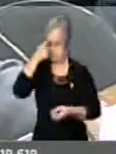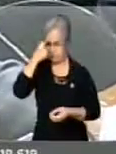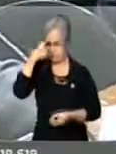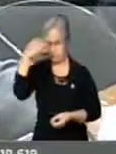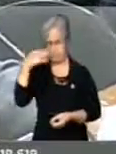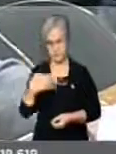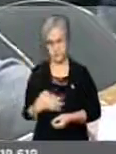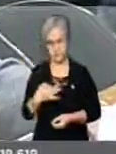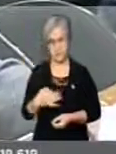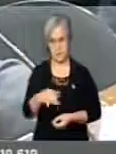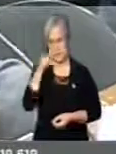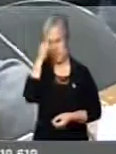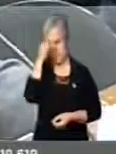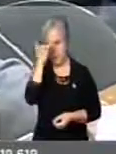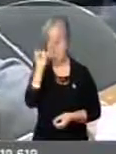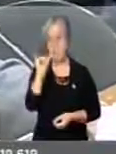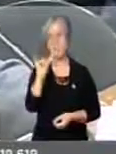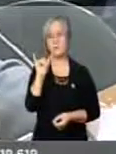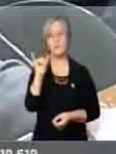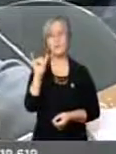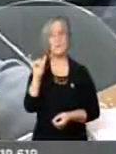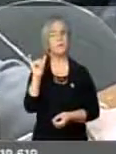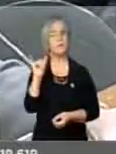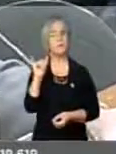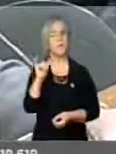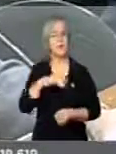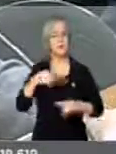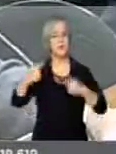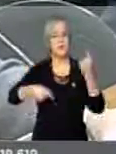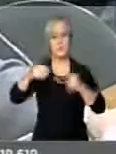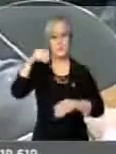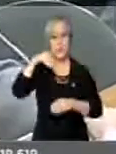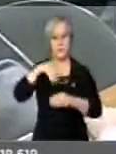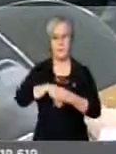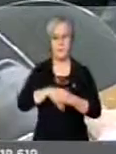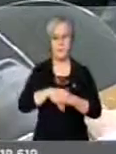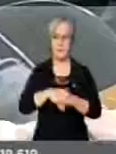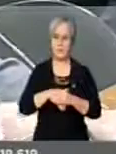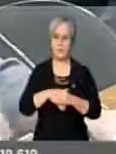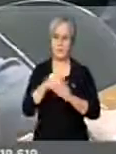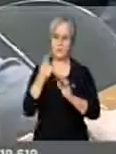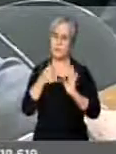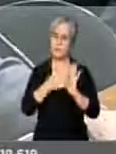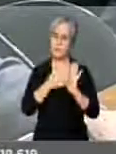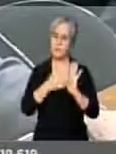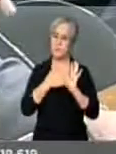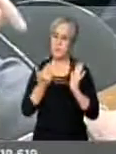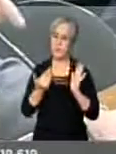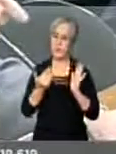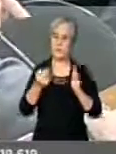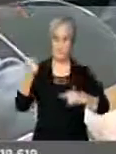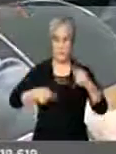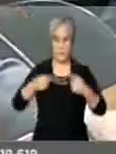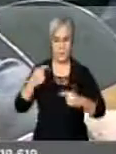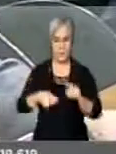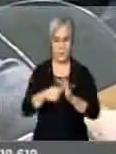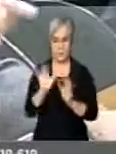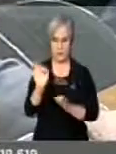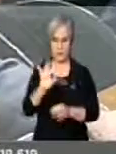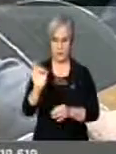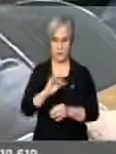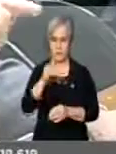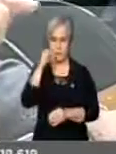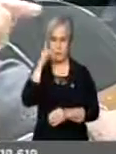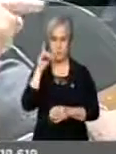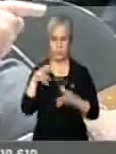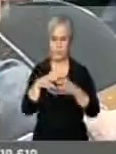não é? como faz de resto, nas respostas que tem dado à sociedade brasileira. O plenário tem, sim, juízo. E foi ontem o levante